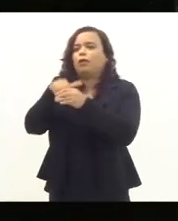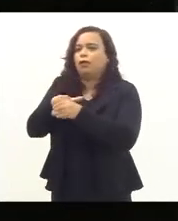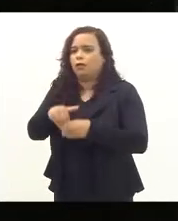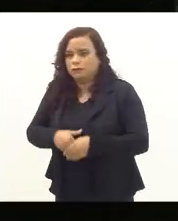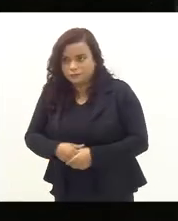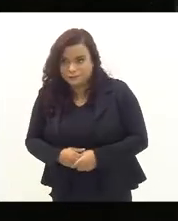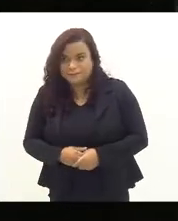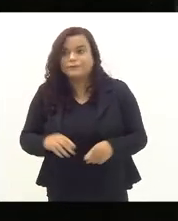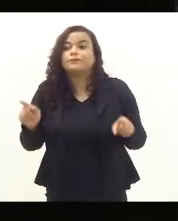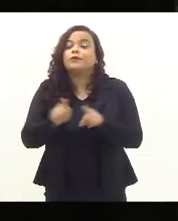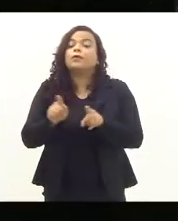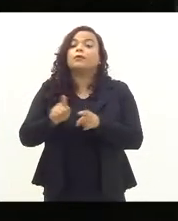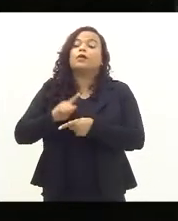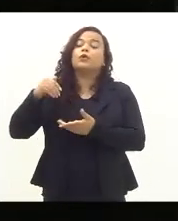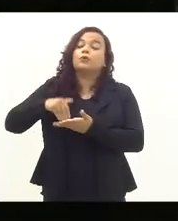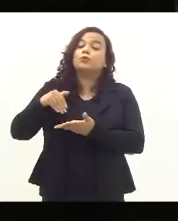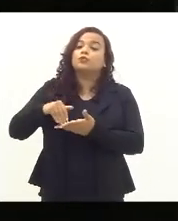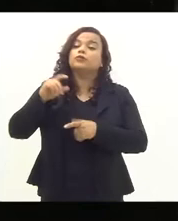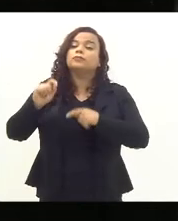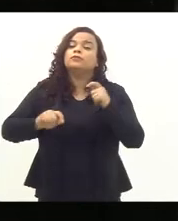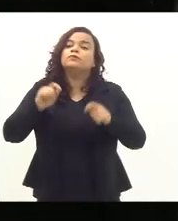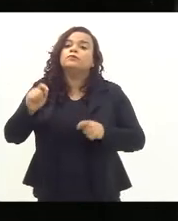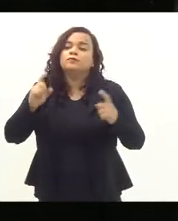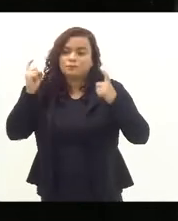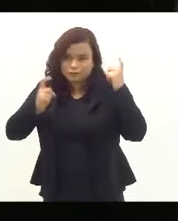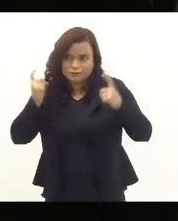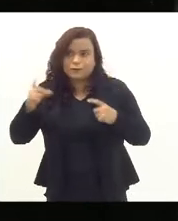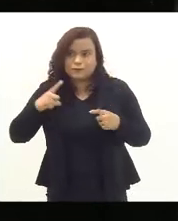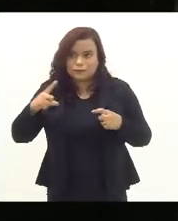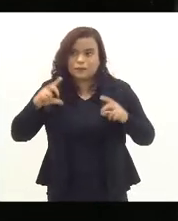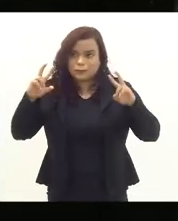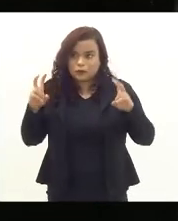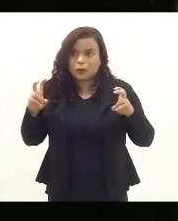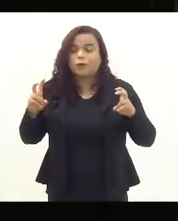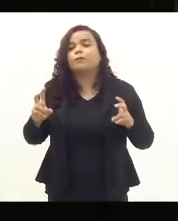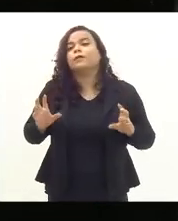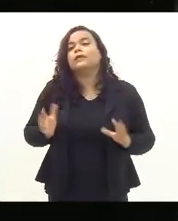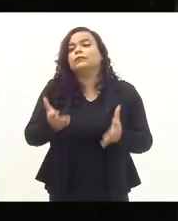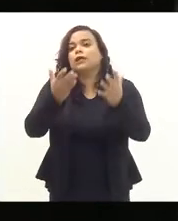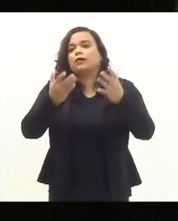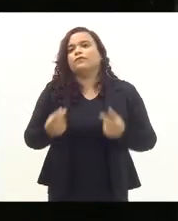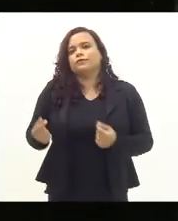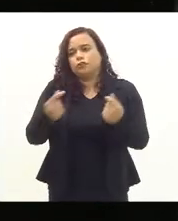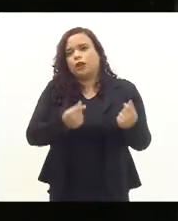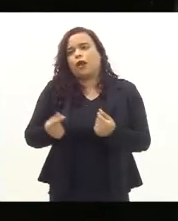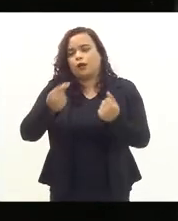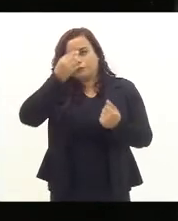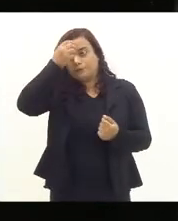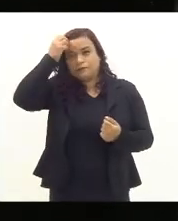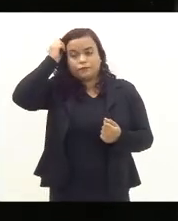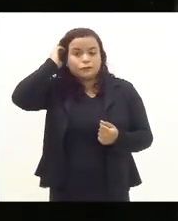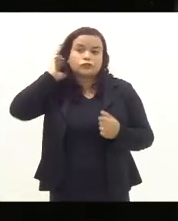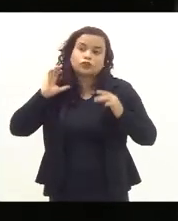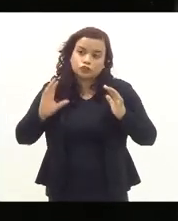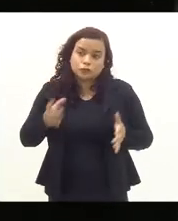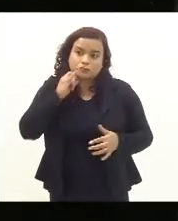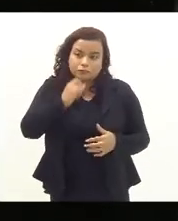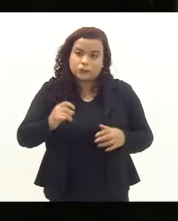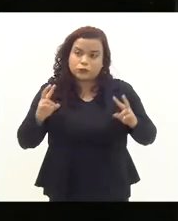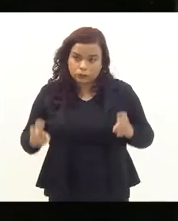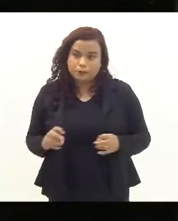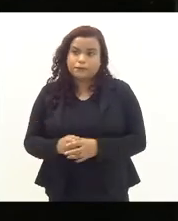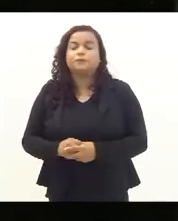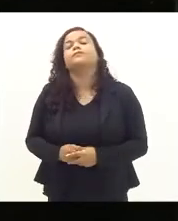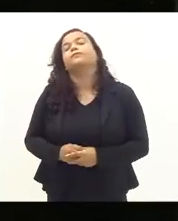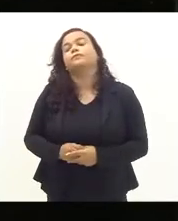por último né eu tenho uma preocupação com a questão dos incentivos fiscais já tive oportunidade de me manifestar com a